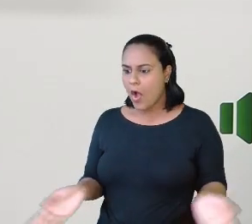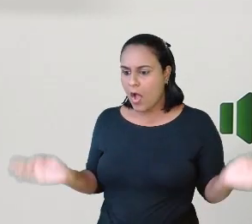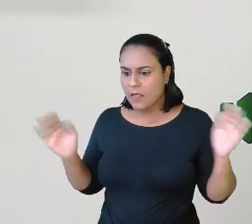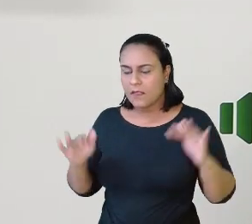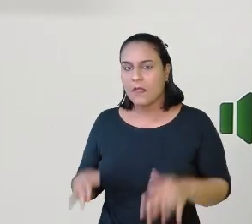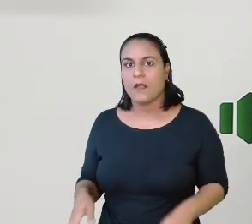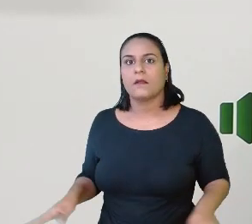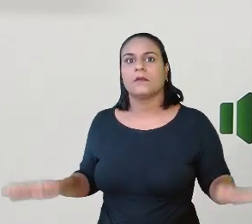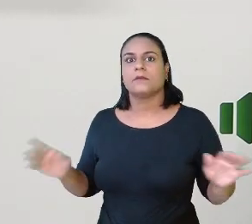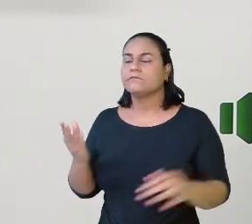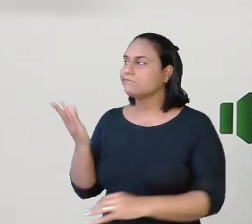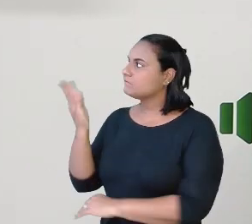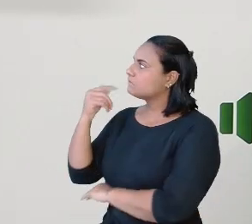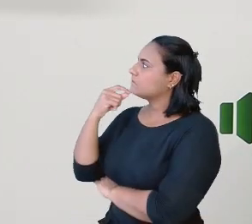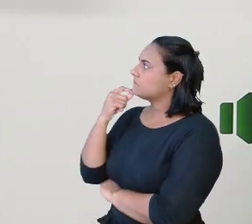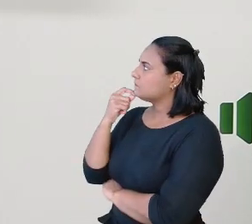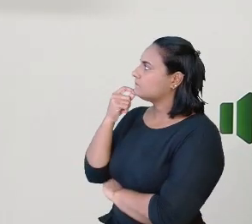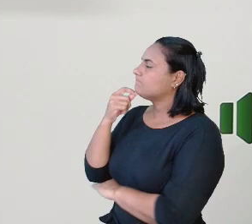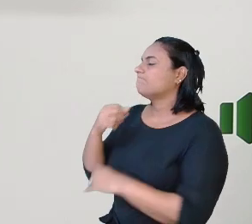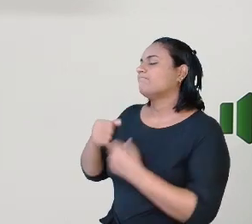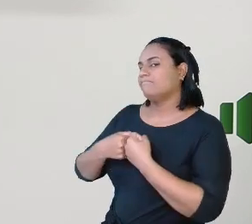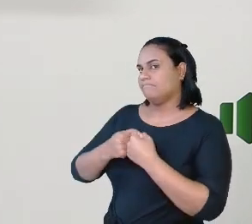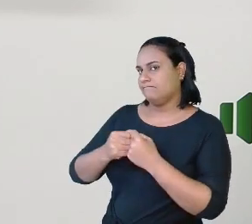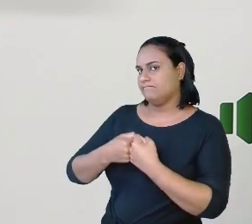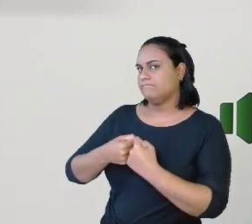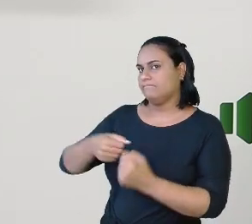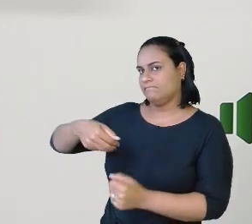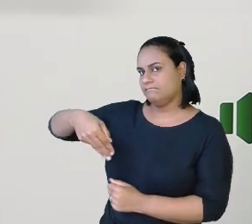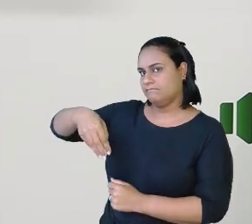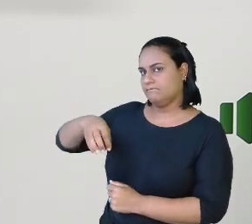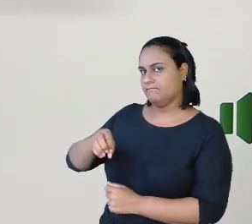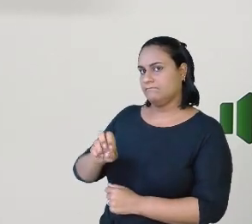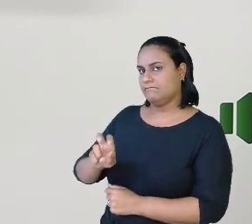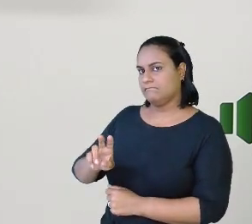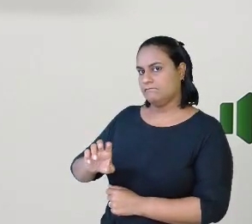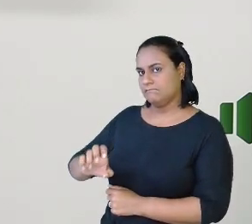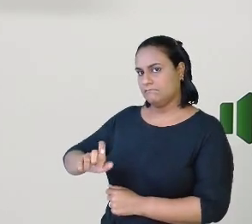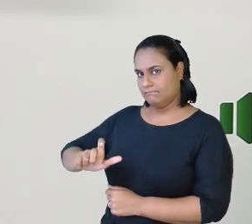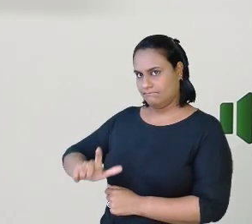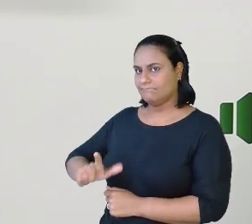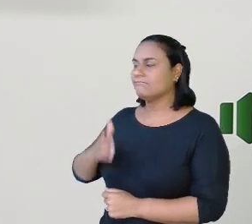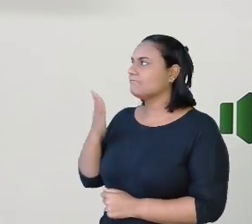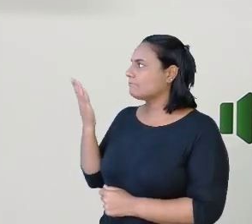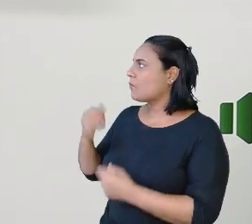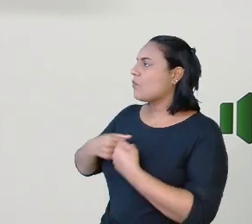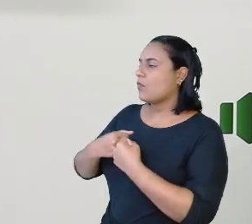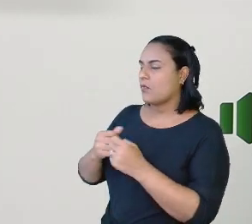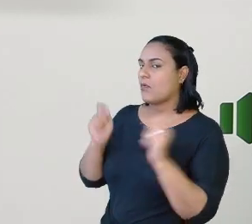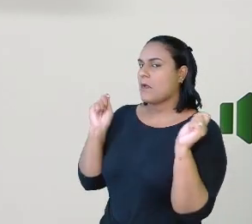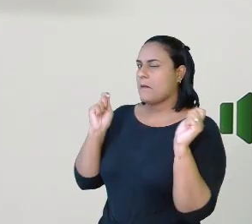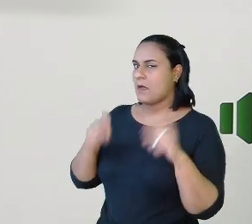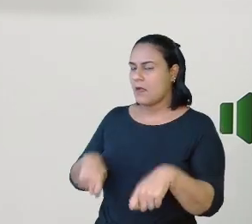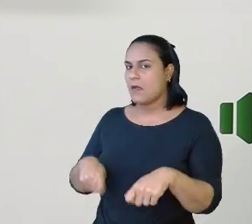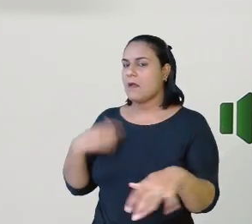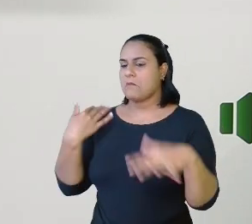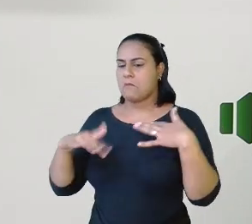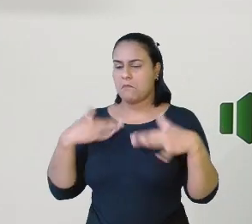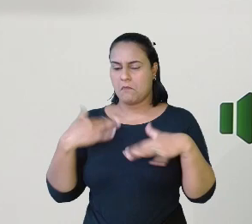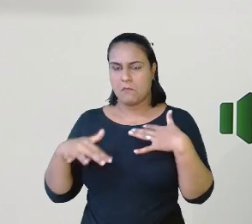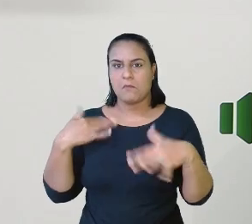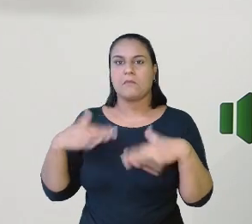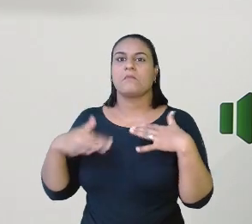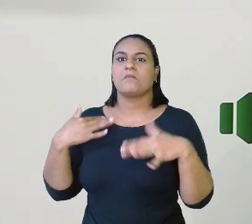Então, essa é uma articulação móvel. Articulações que vão permitir com que eu tenha